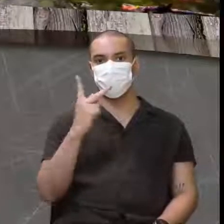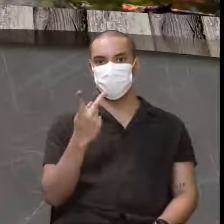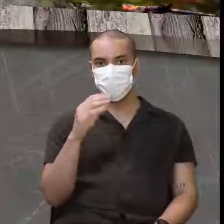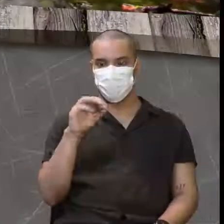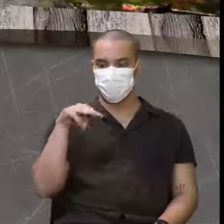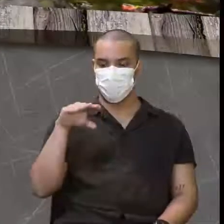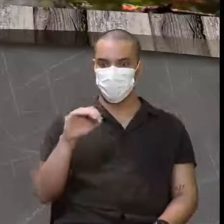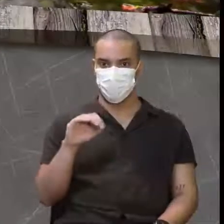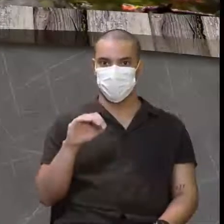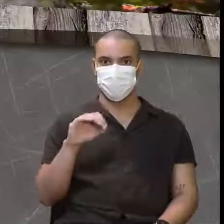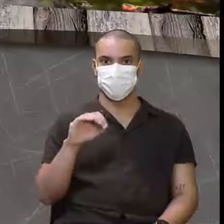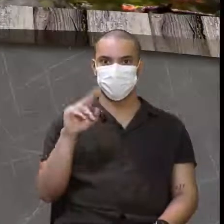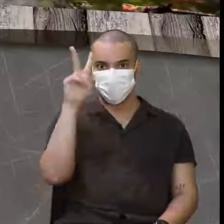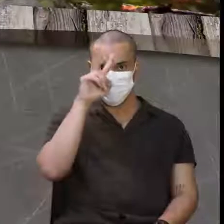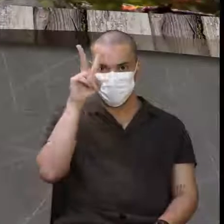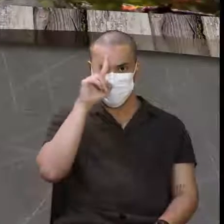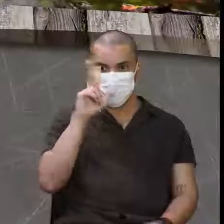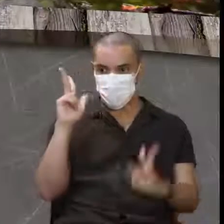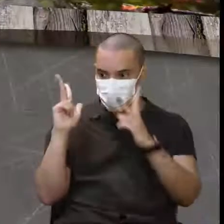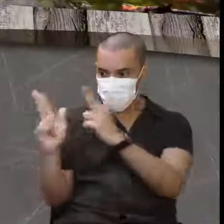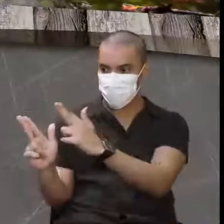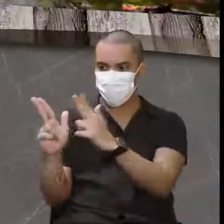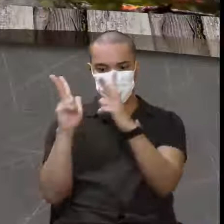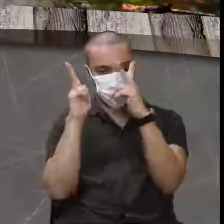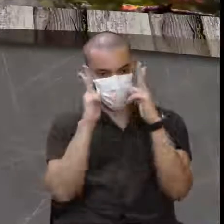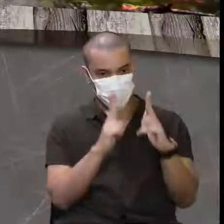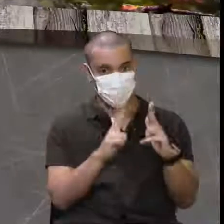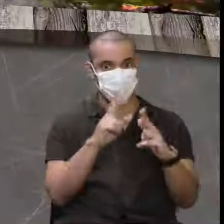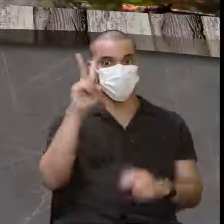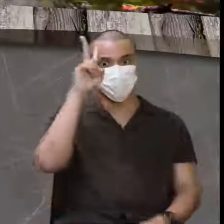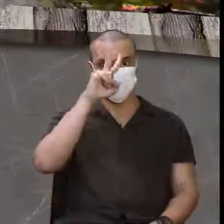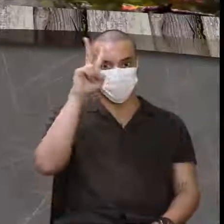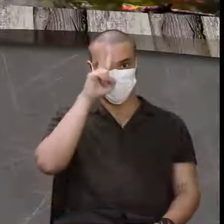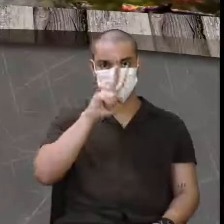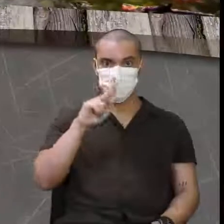homozigota, tá? Não esquece que quando a gente fala em